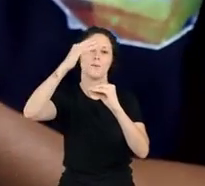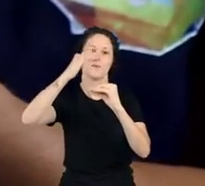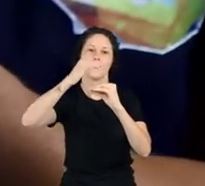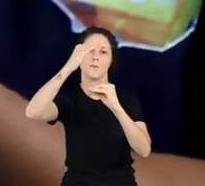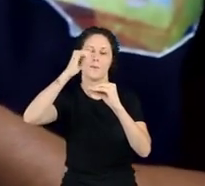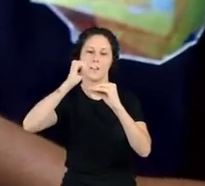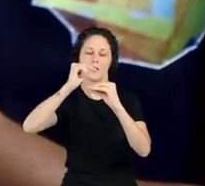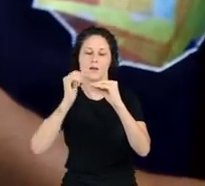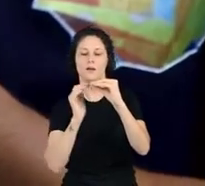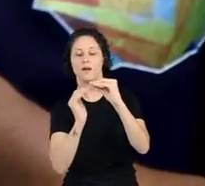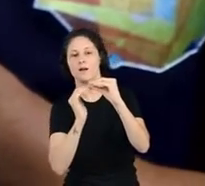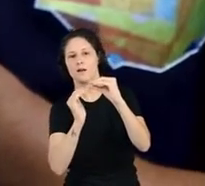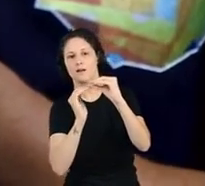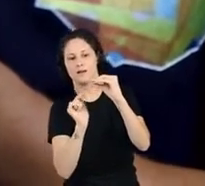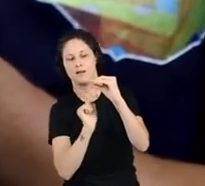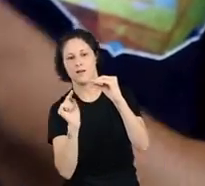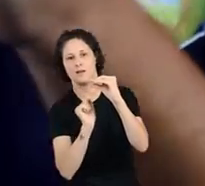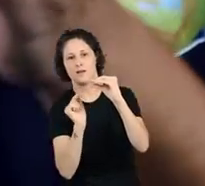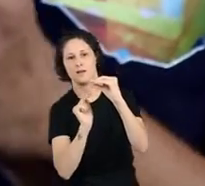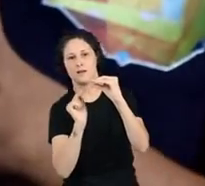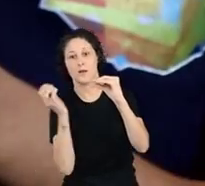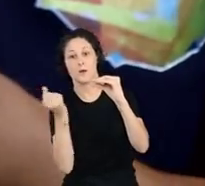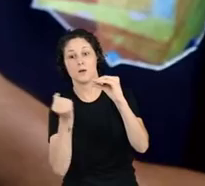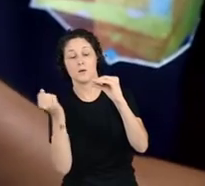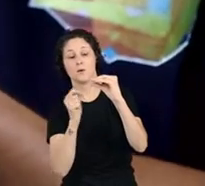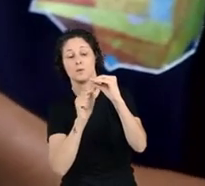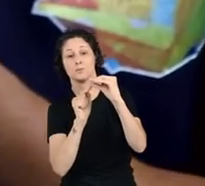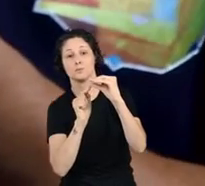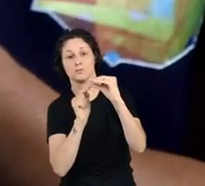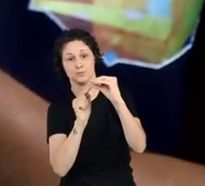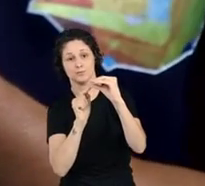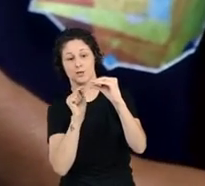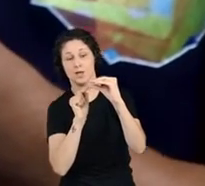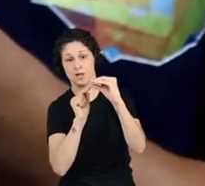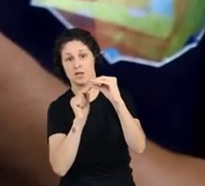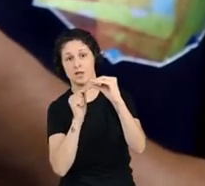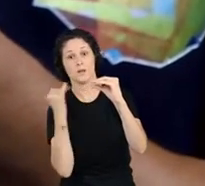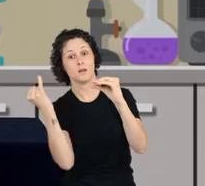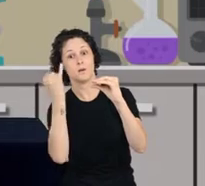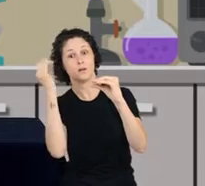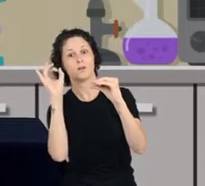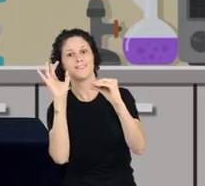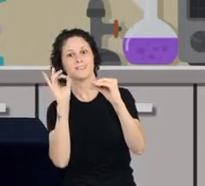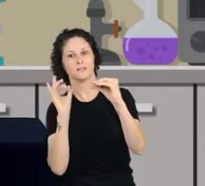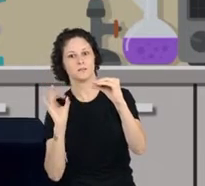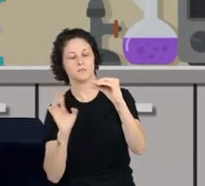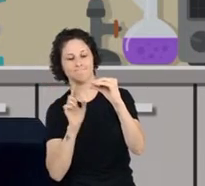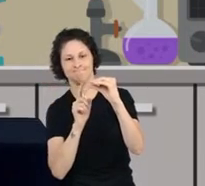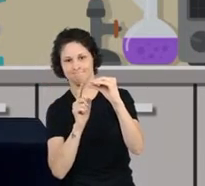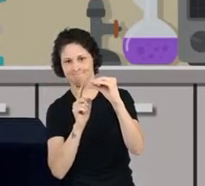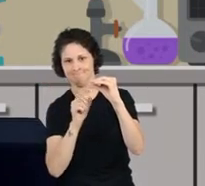ó, acumulou-se uma região branca. O nosso interesse é por essa região branca aqui. Este aqui